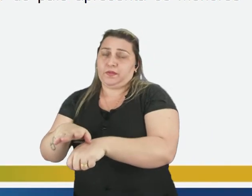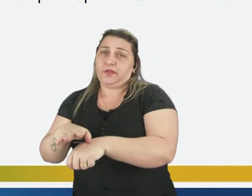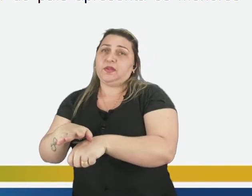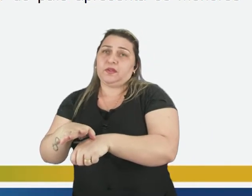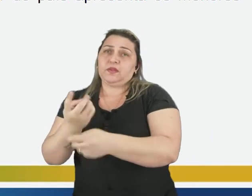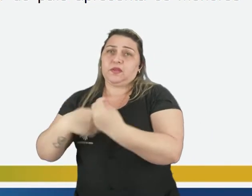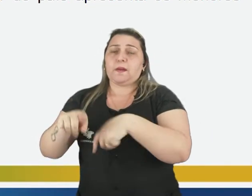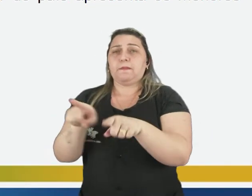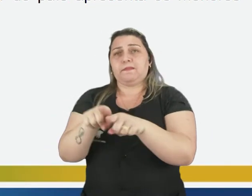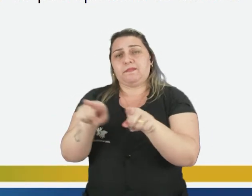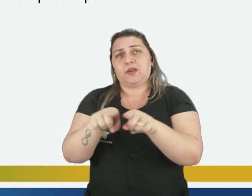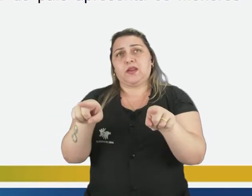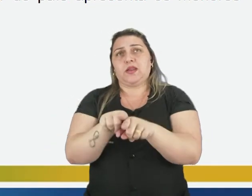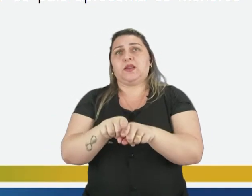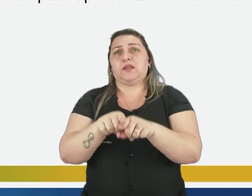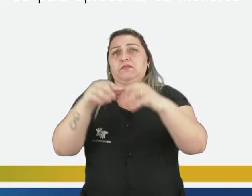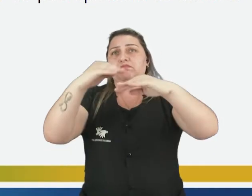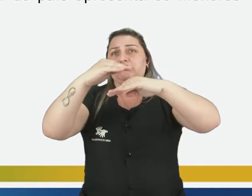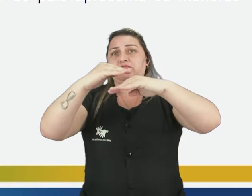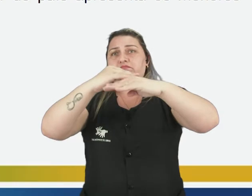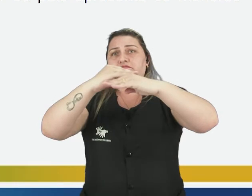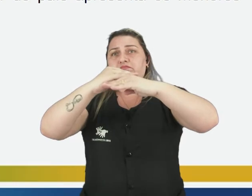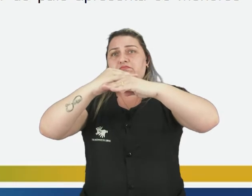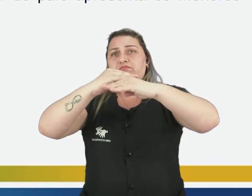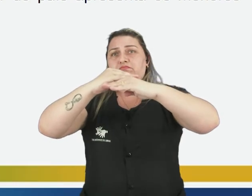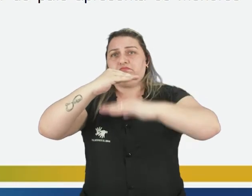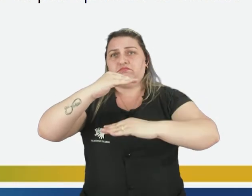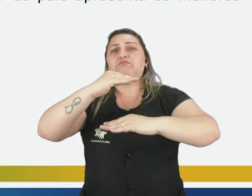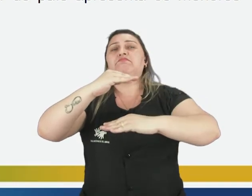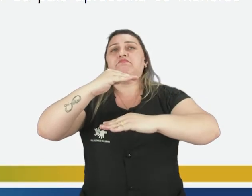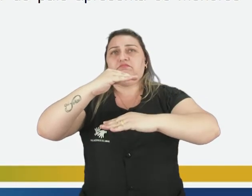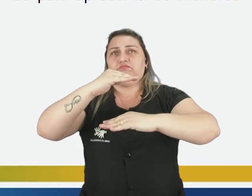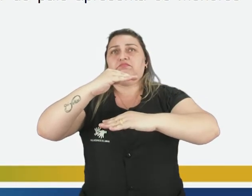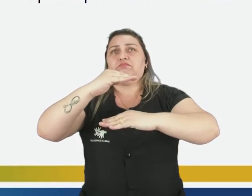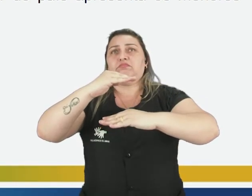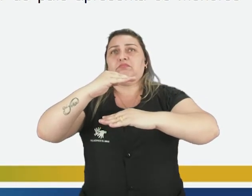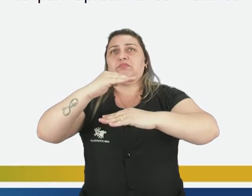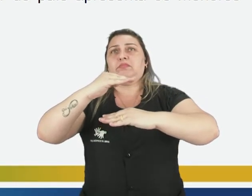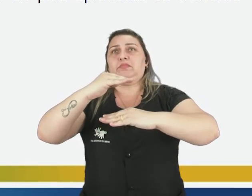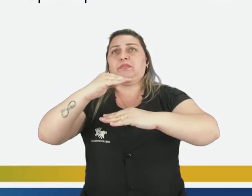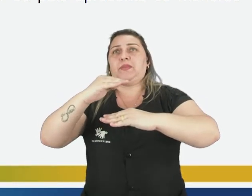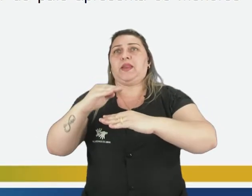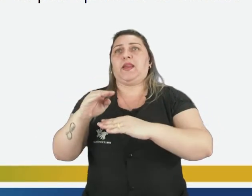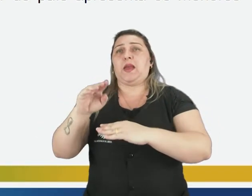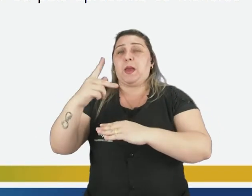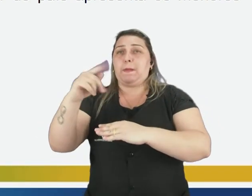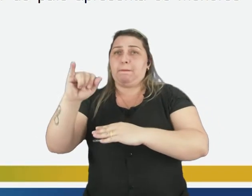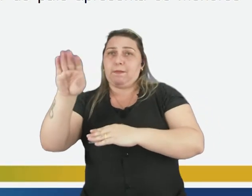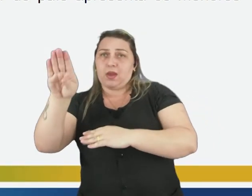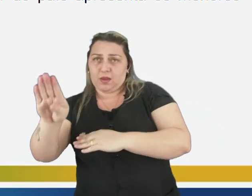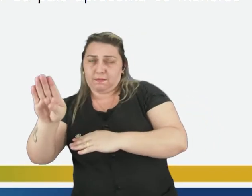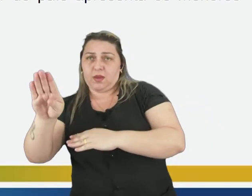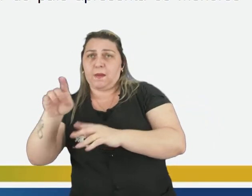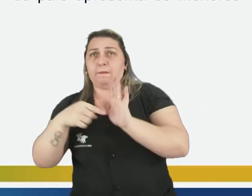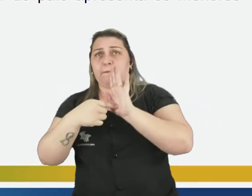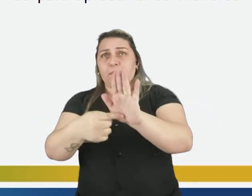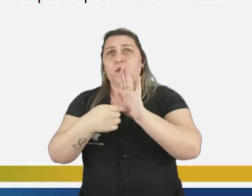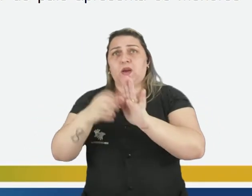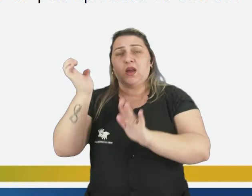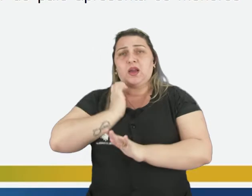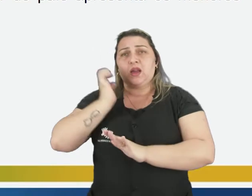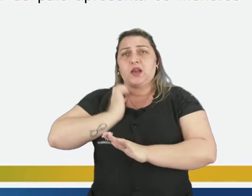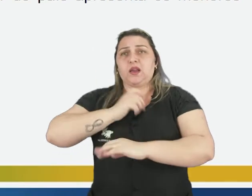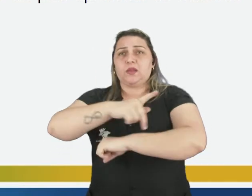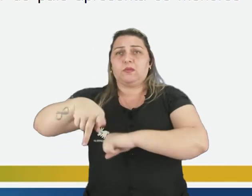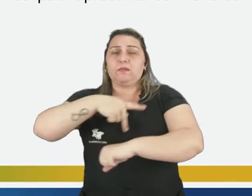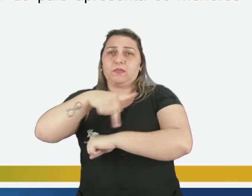vista econômico, também é desigual. Os índices mais altos do produto interno bruto per capita, por exemplo, mostram que a riqueza do